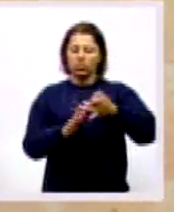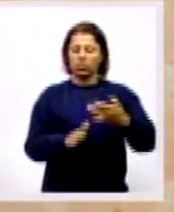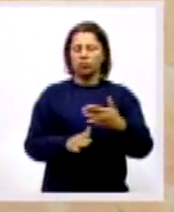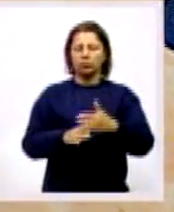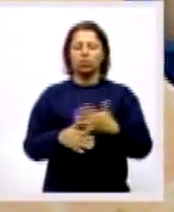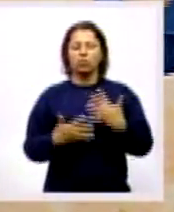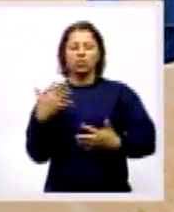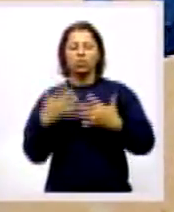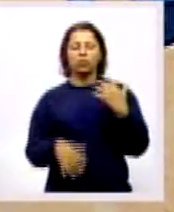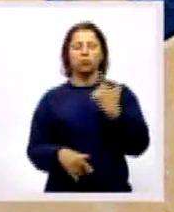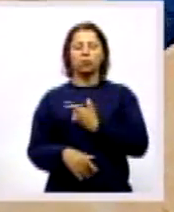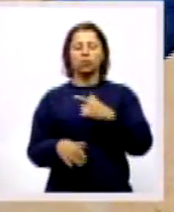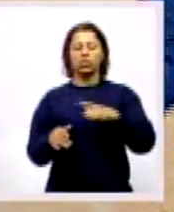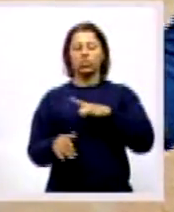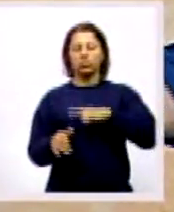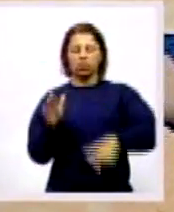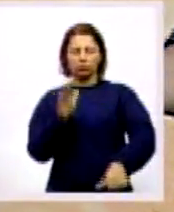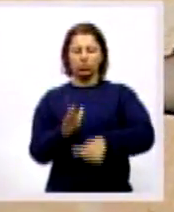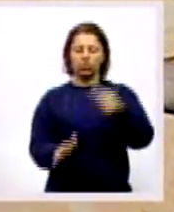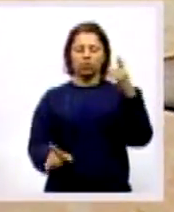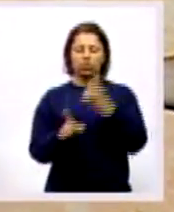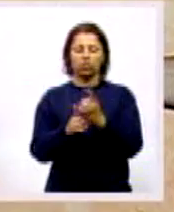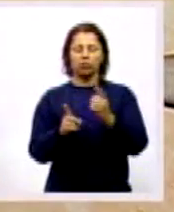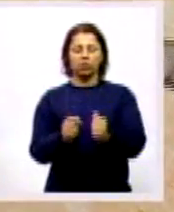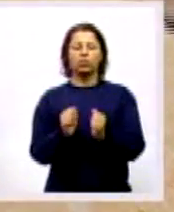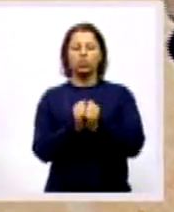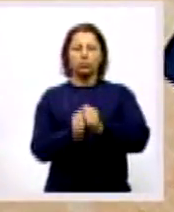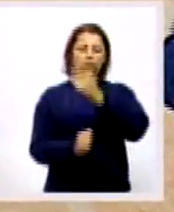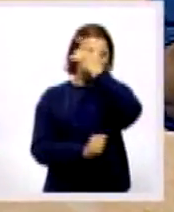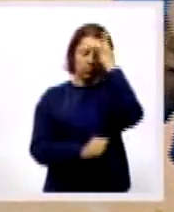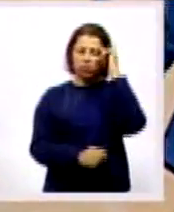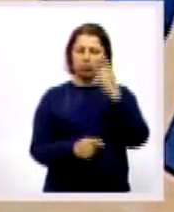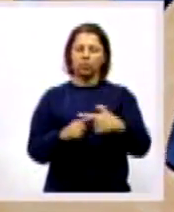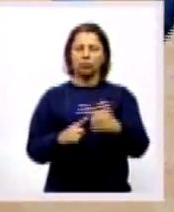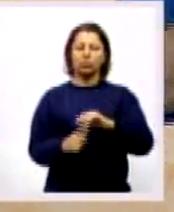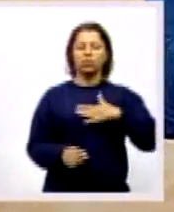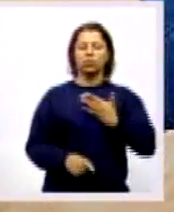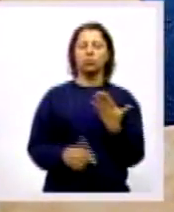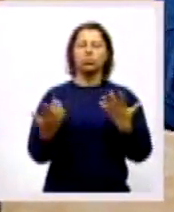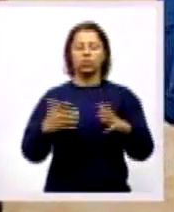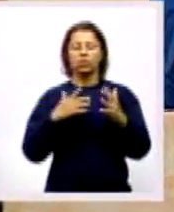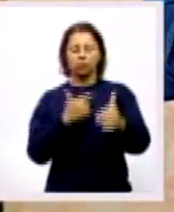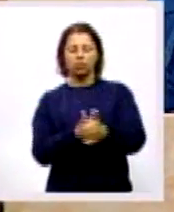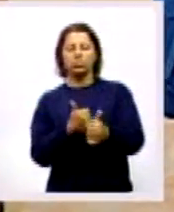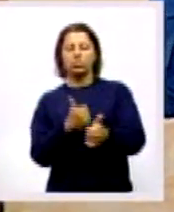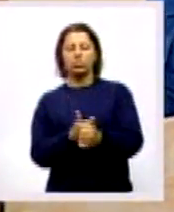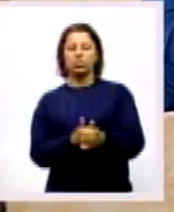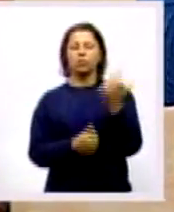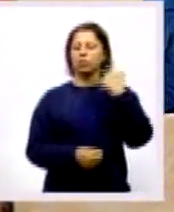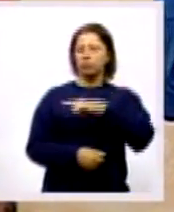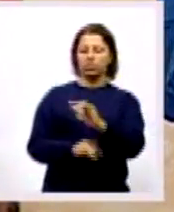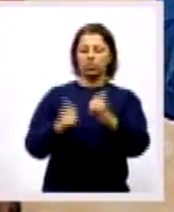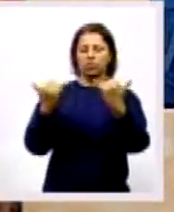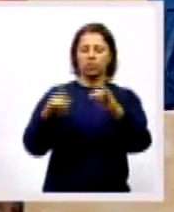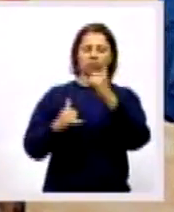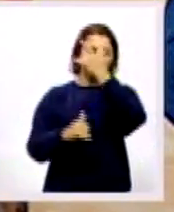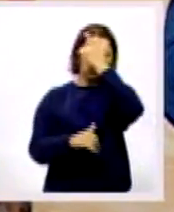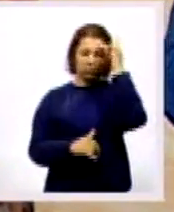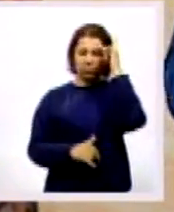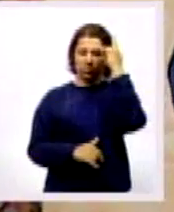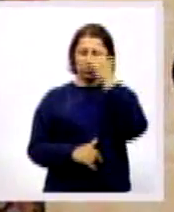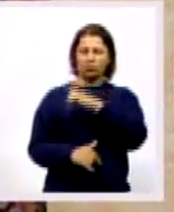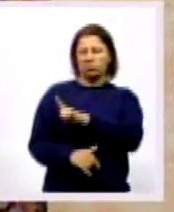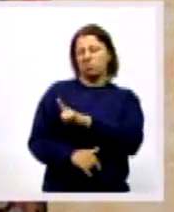nos impede de ter o primeiro encontro com as pessoas. Por causa de um preconceito, você não quer nem chegar perto. Não vou lá naquela festa, não, aquela pessoa está lá, eu não